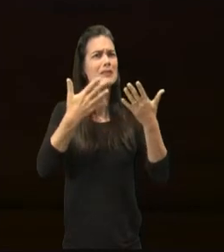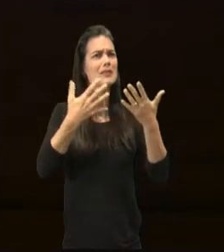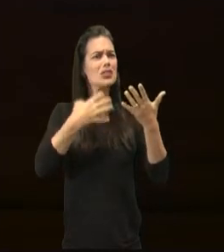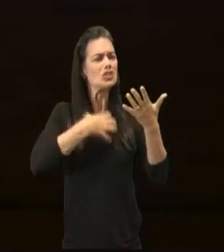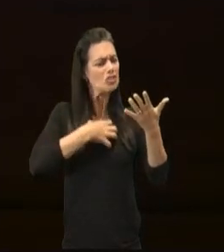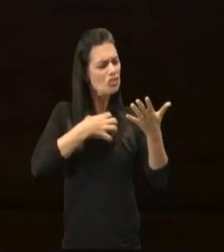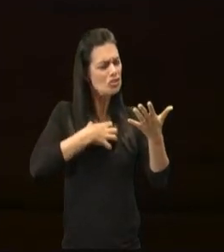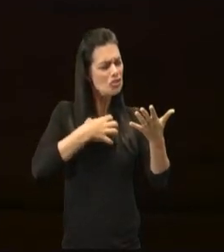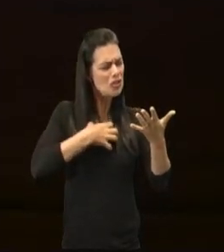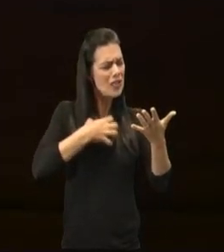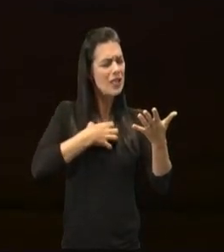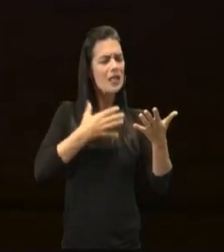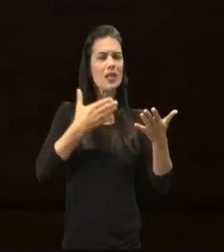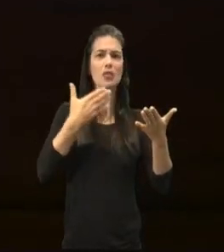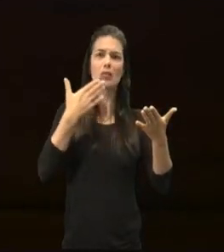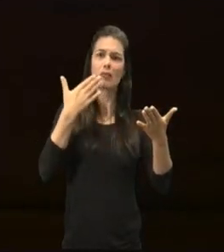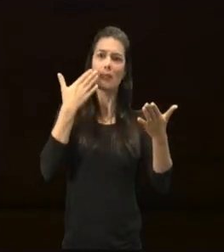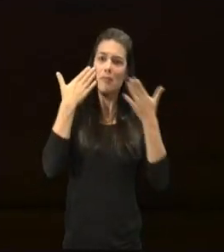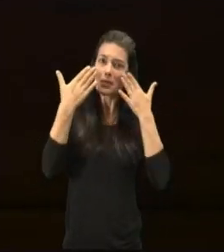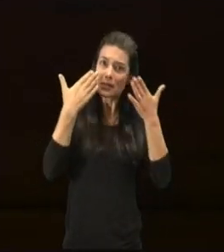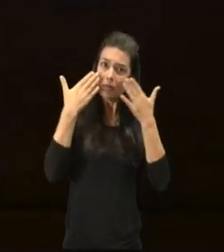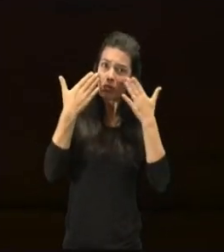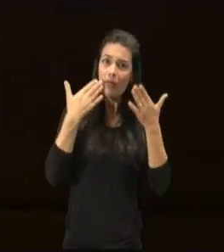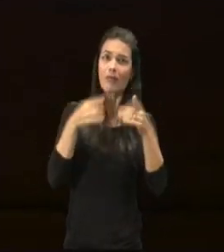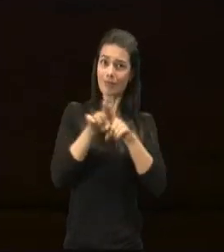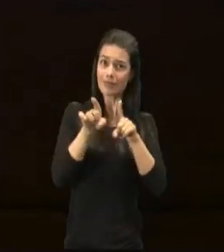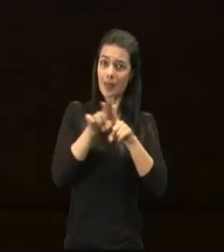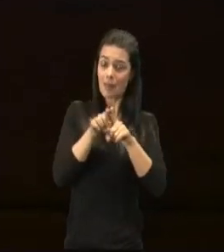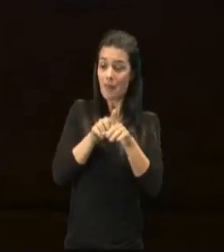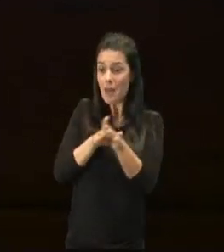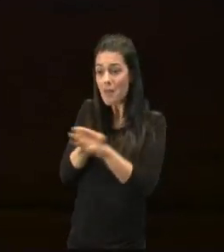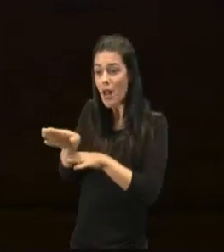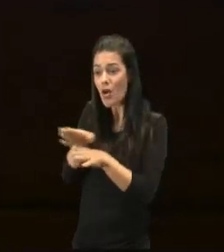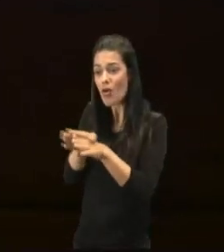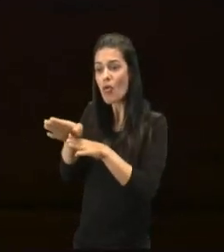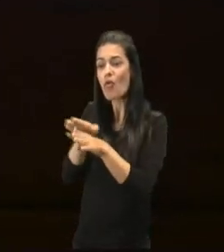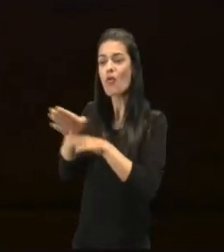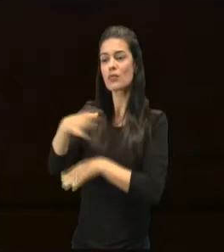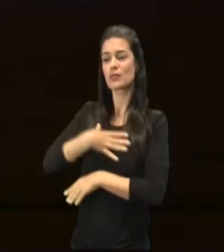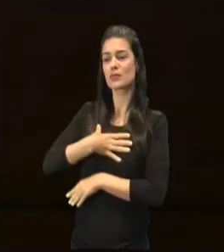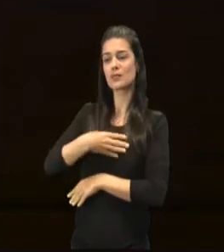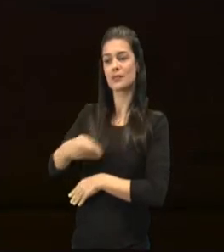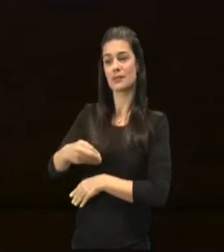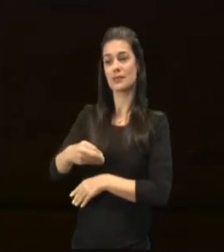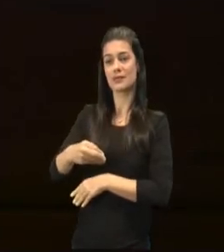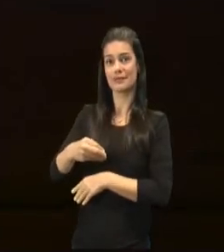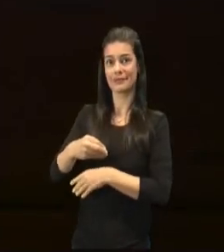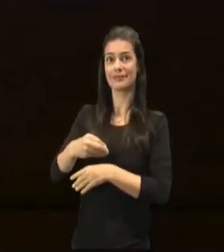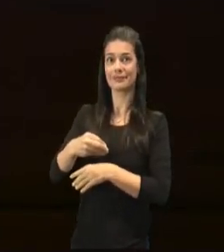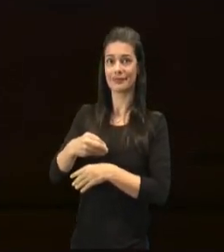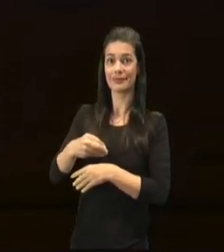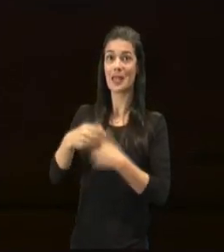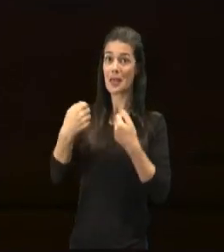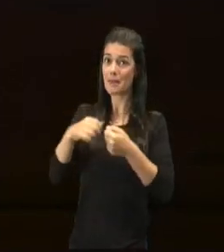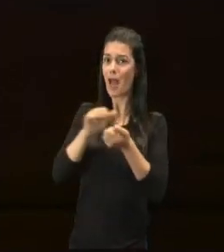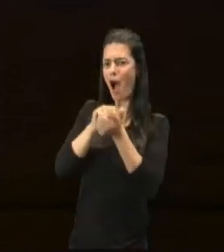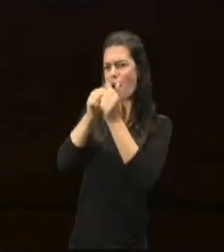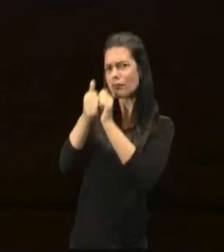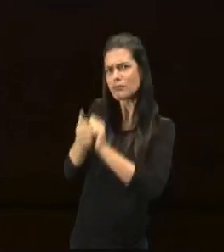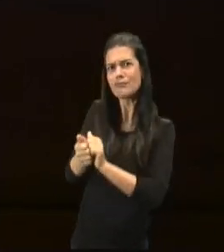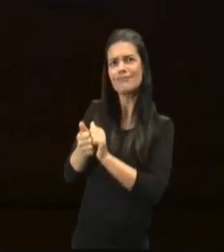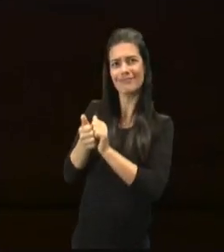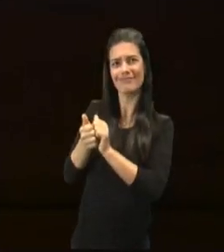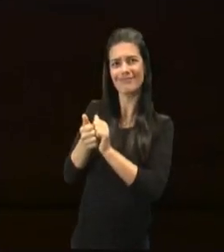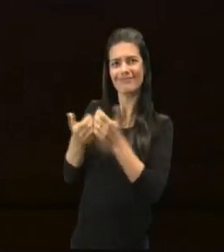orientar os nossos filhos e devemos sim, de alguma maneira, ajustar esses conhecimentos, porque eles são